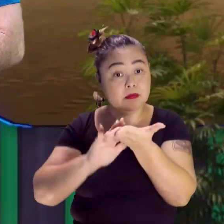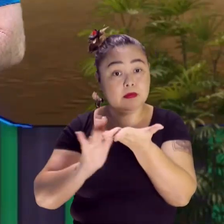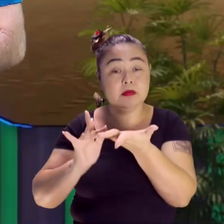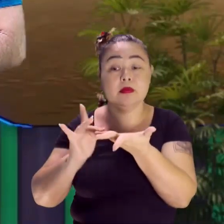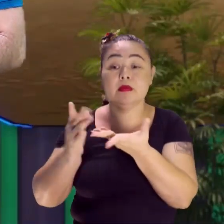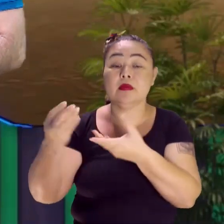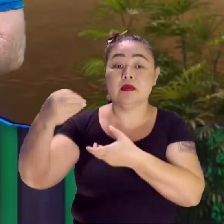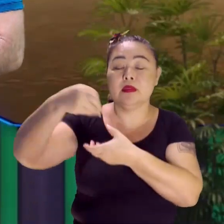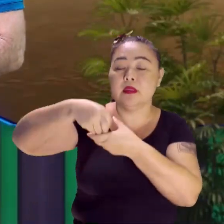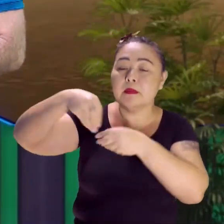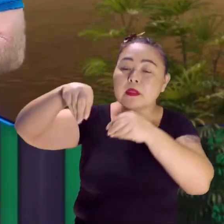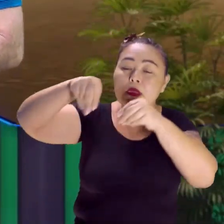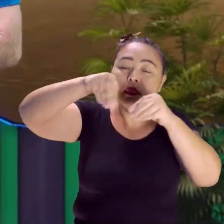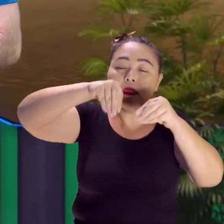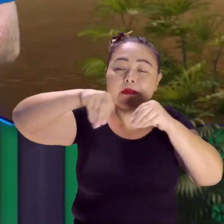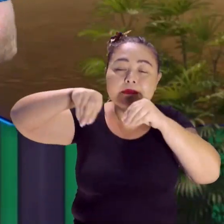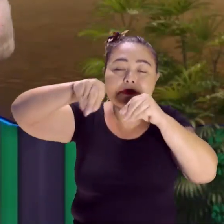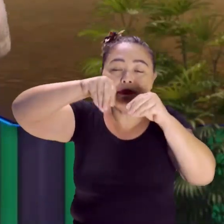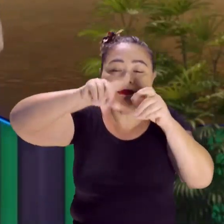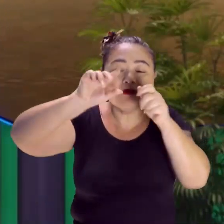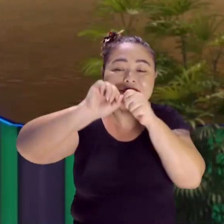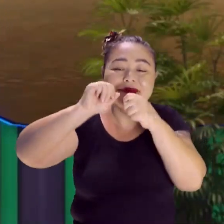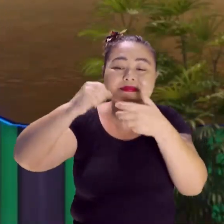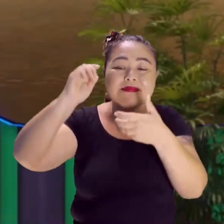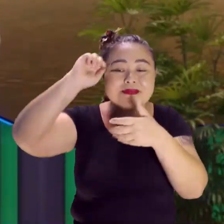o carocinho né